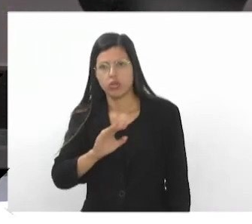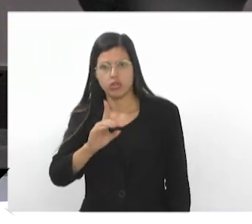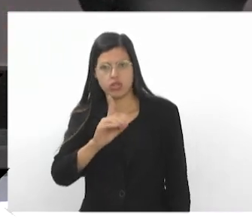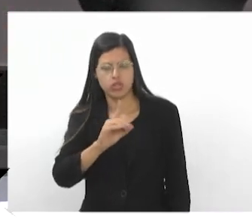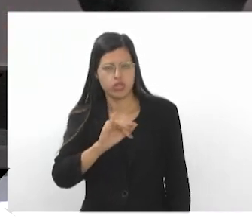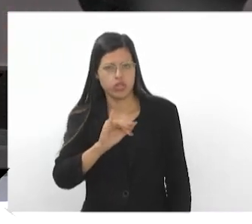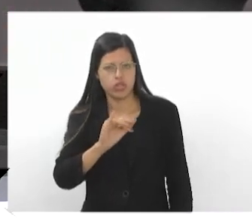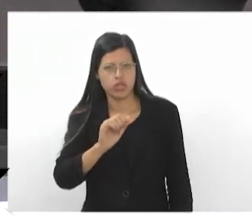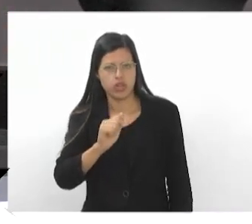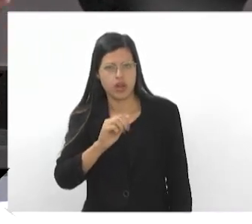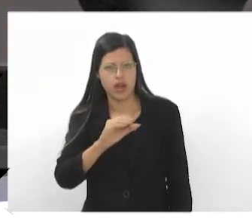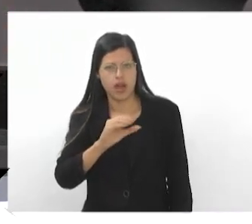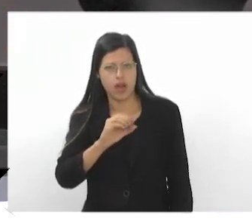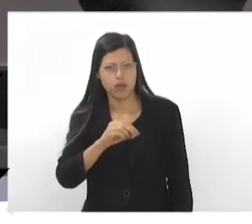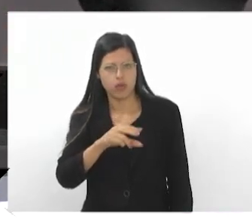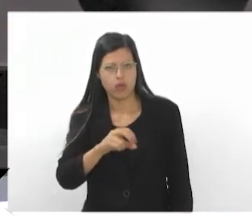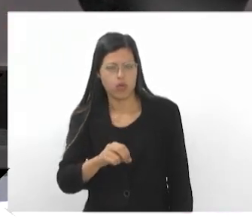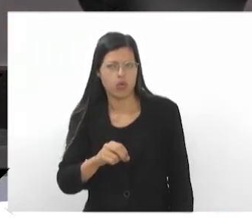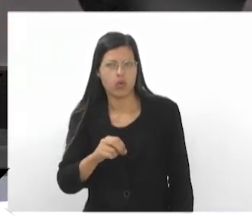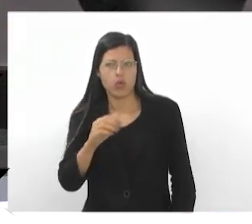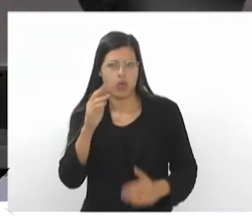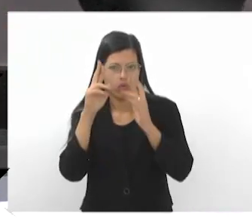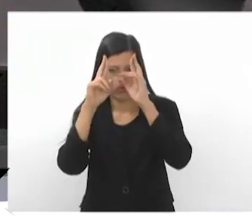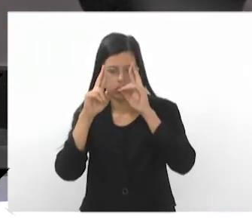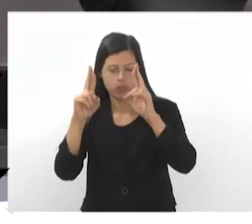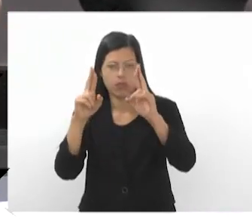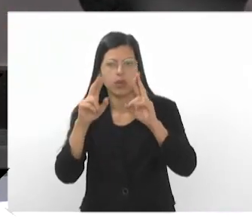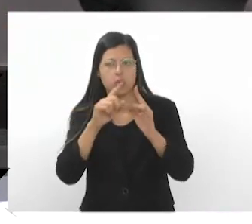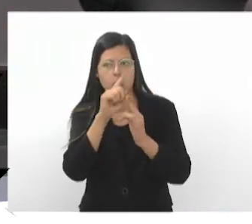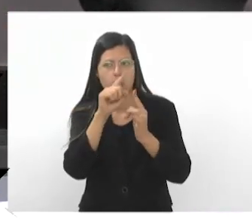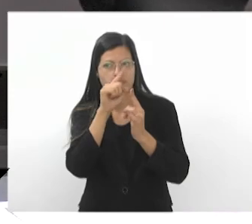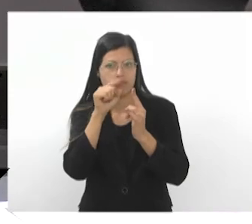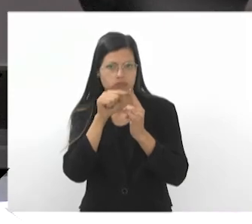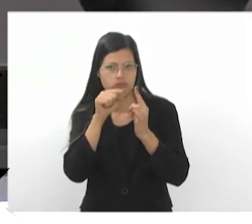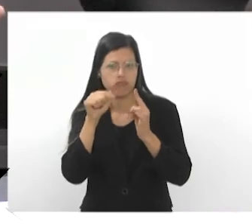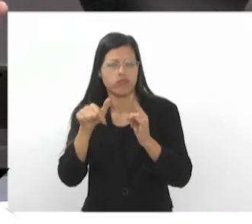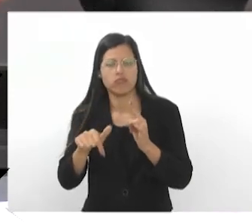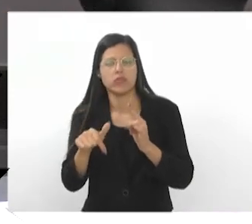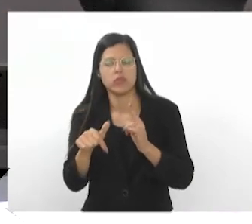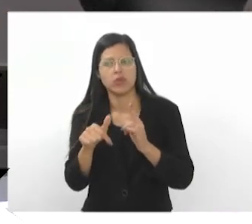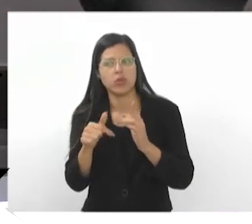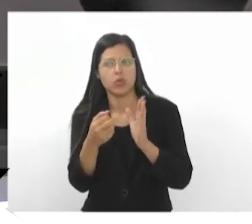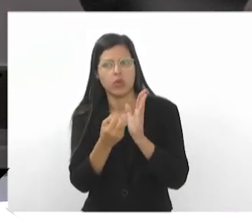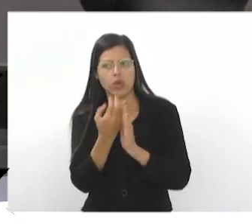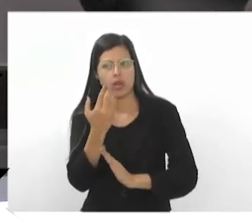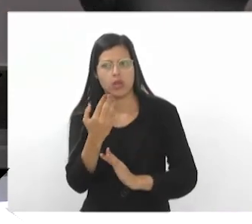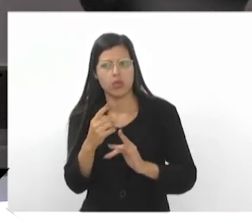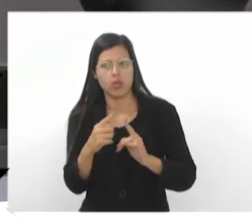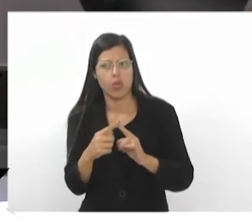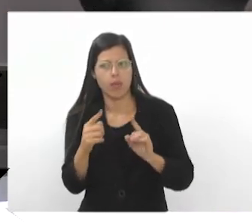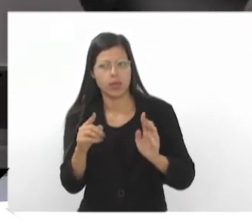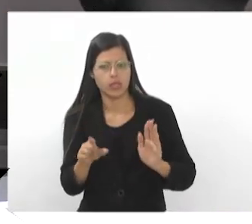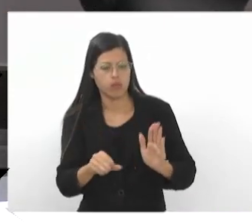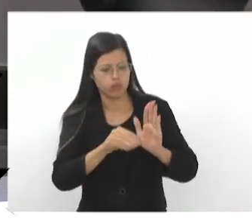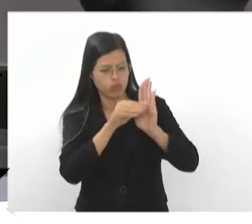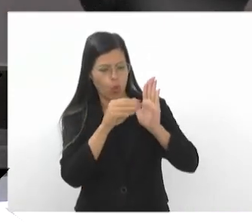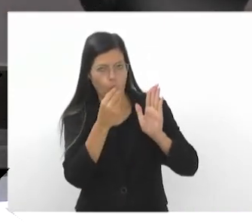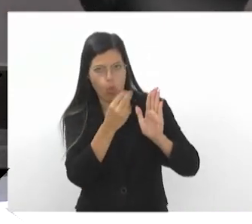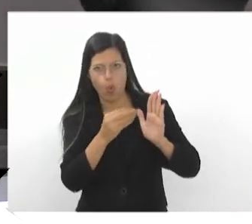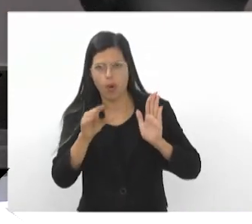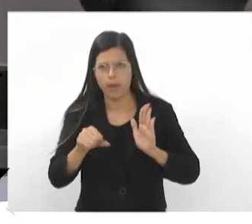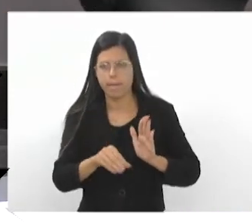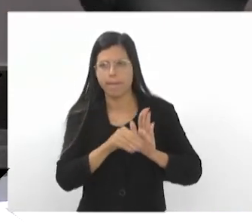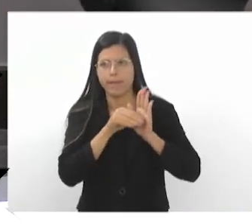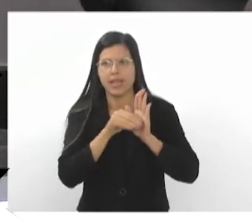respeitar a intenção do autor. Claro, Aí ele vem e botou a emenda dizendo que